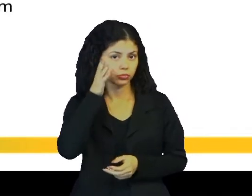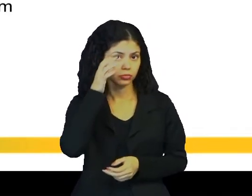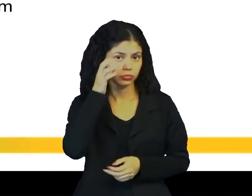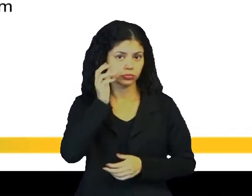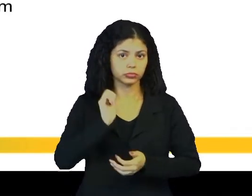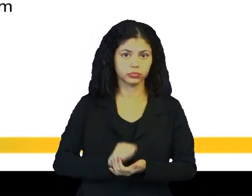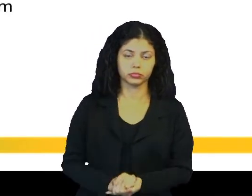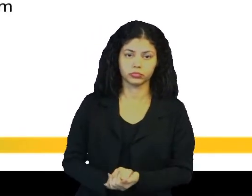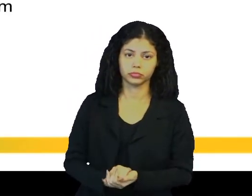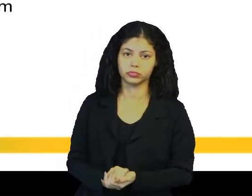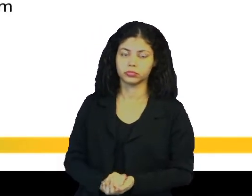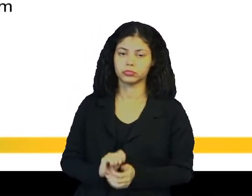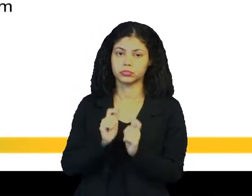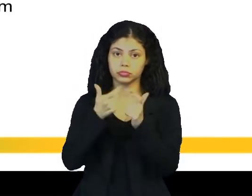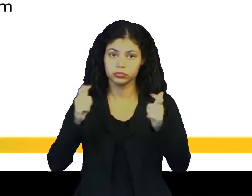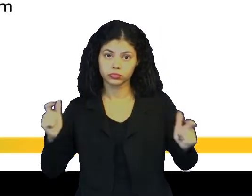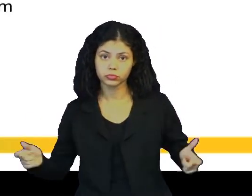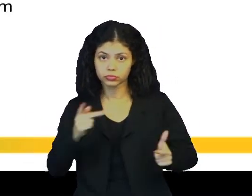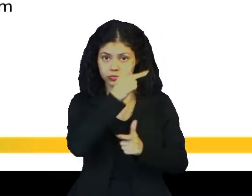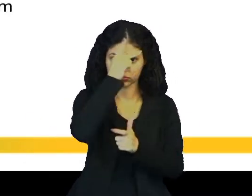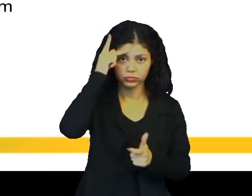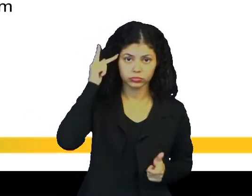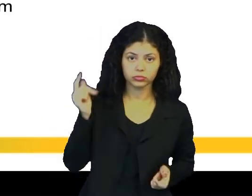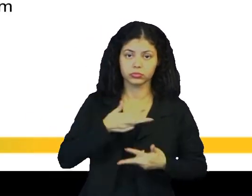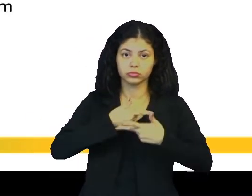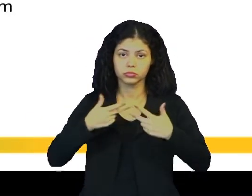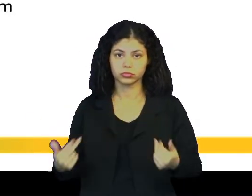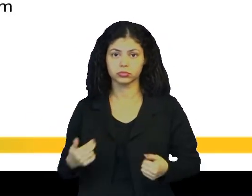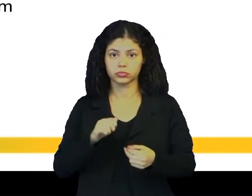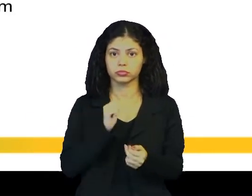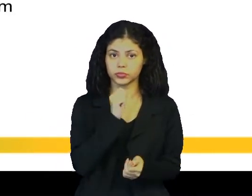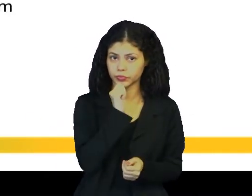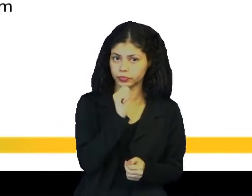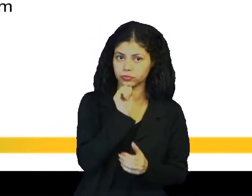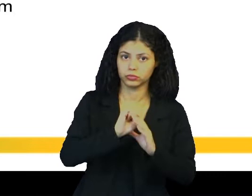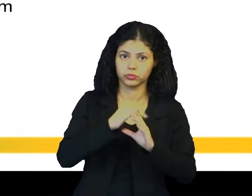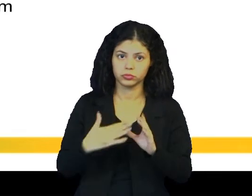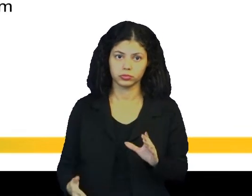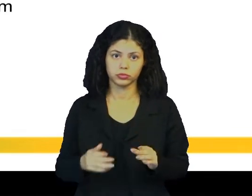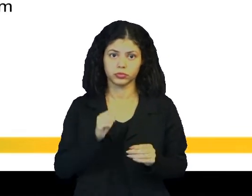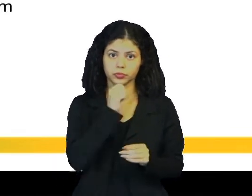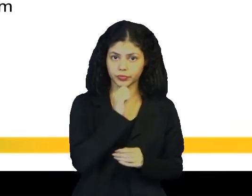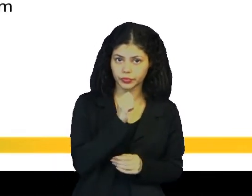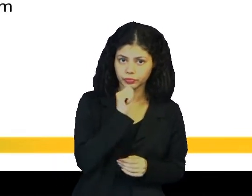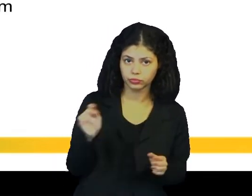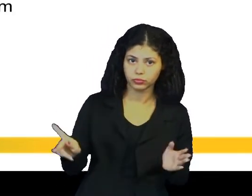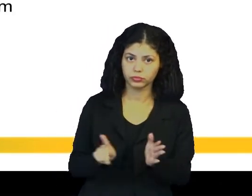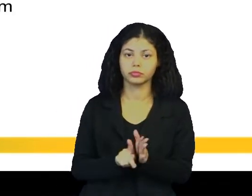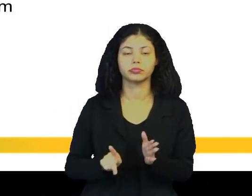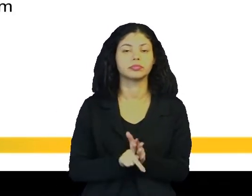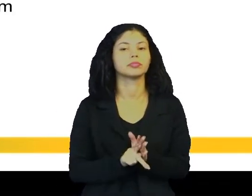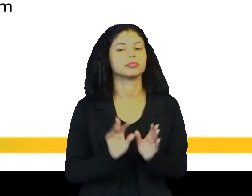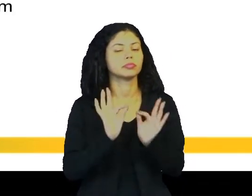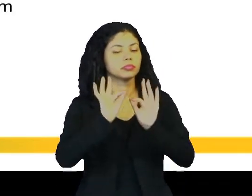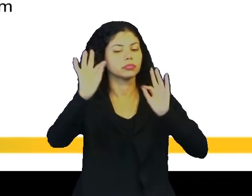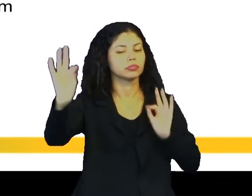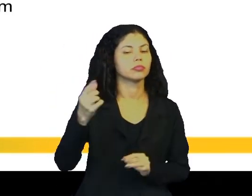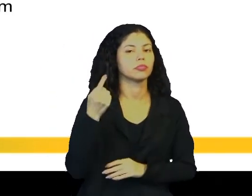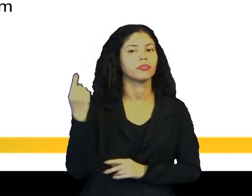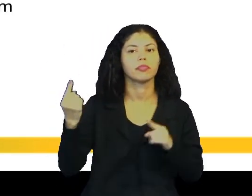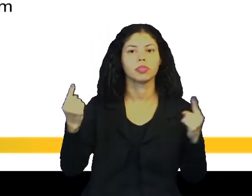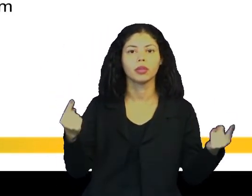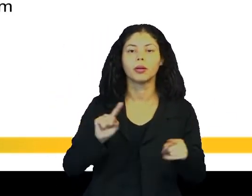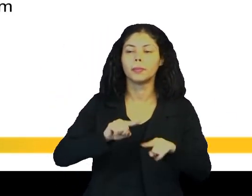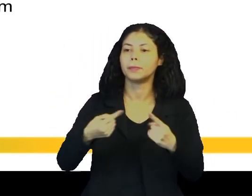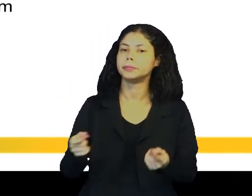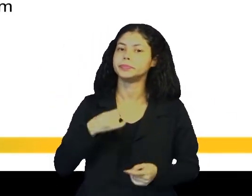curiosidade. O tamanho, né, das pessoas e objetos não caracterizava necessariamente a distância um do outro,